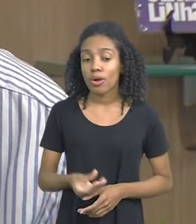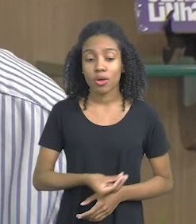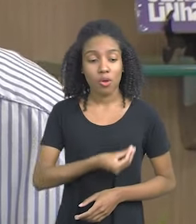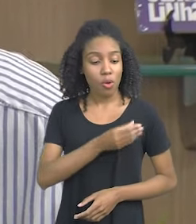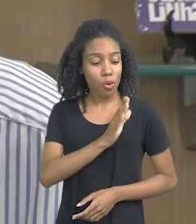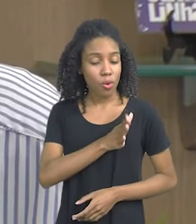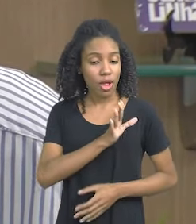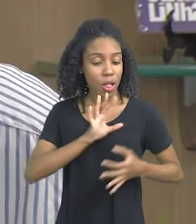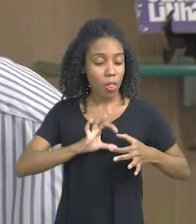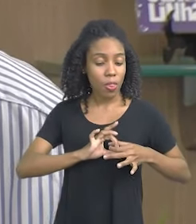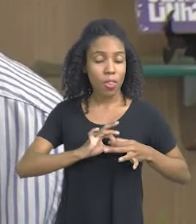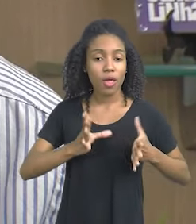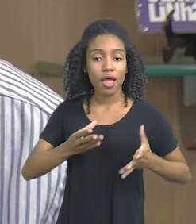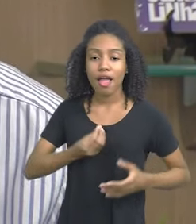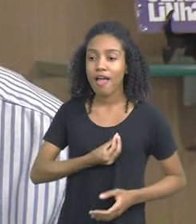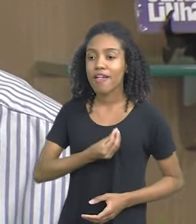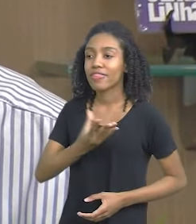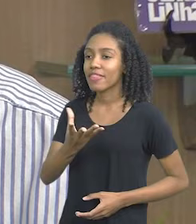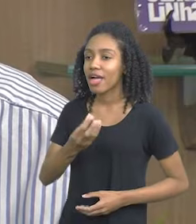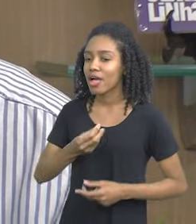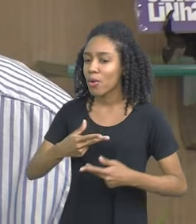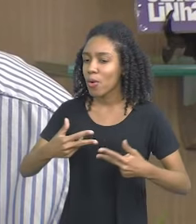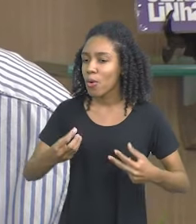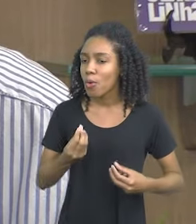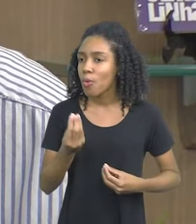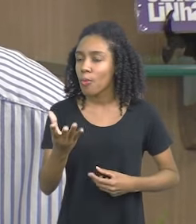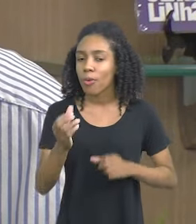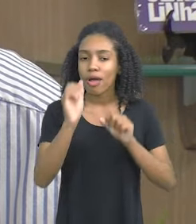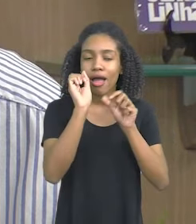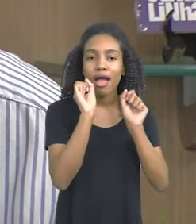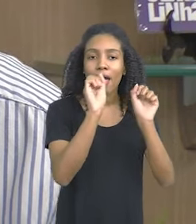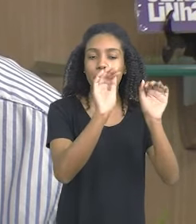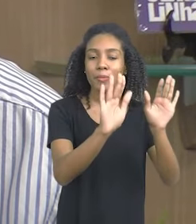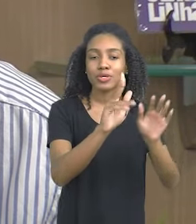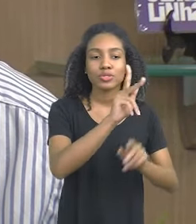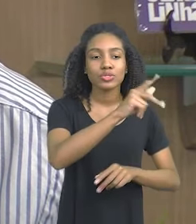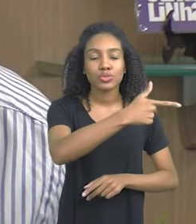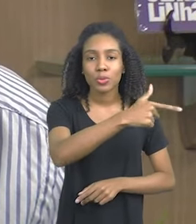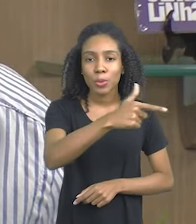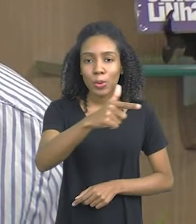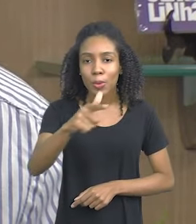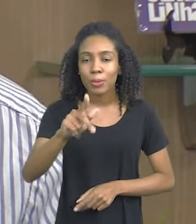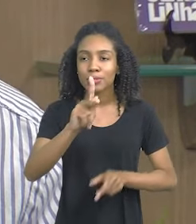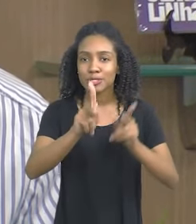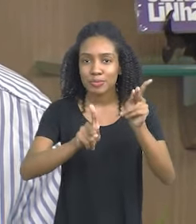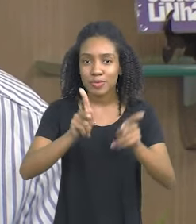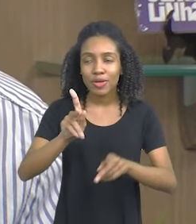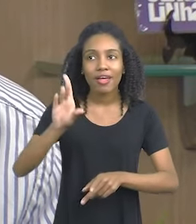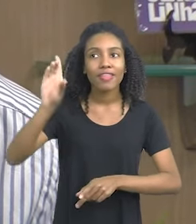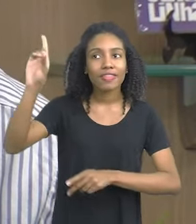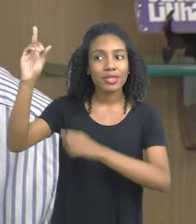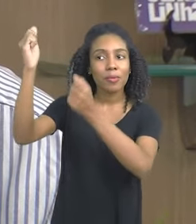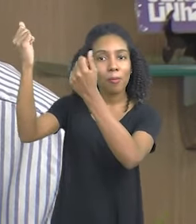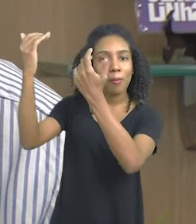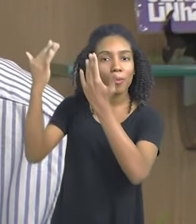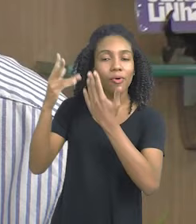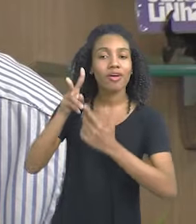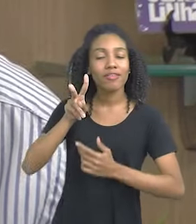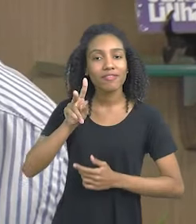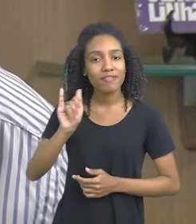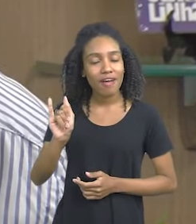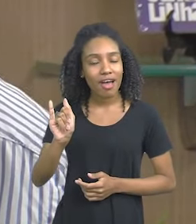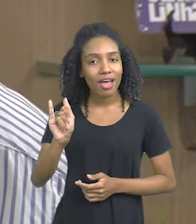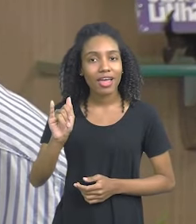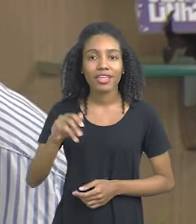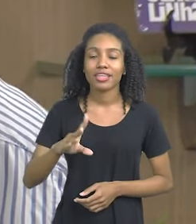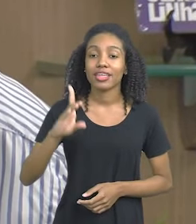pessoa liberal, eu vou ter a bênção de Deus, a bênção do Pai. É o Deus Pai, o Deus